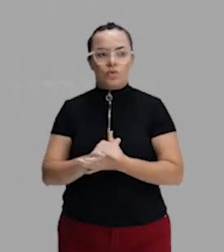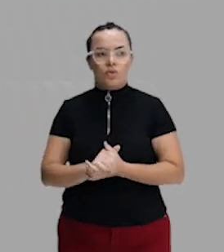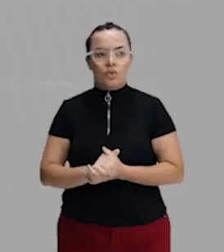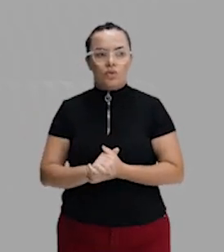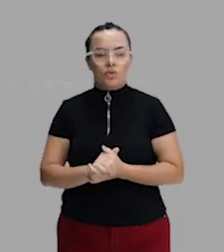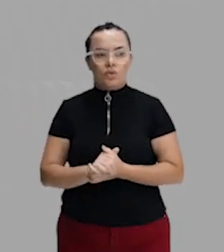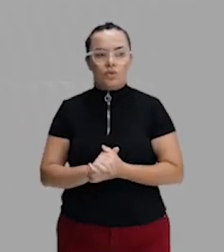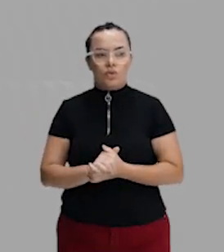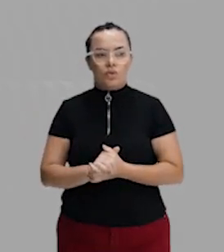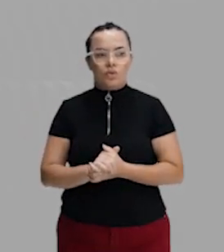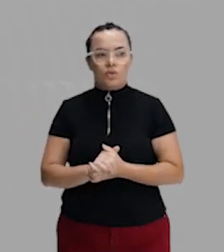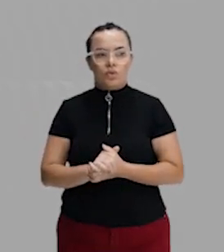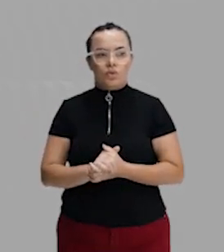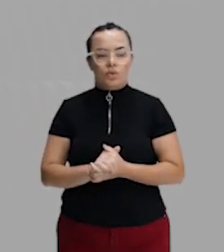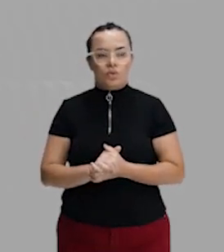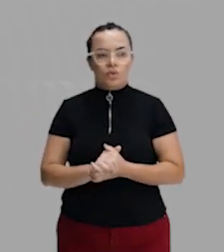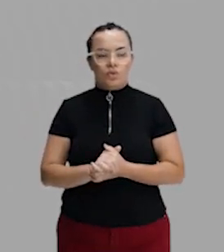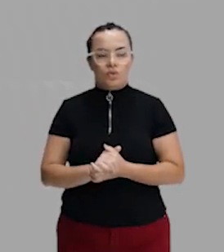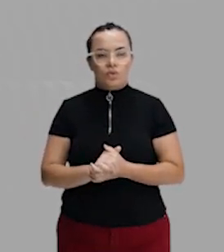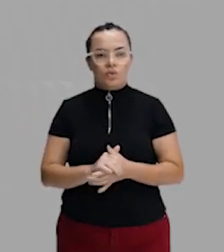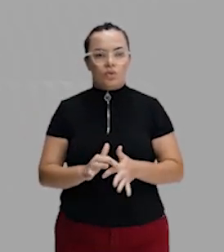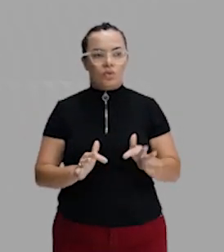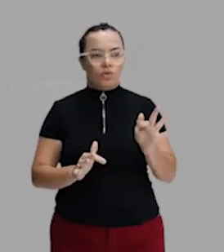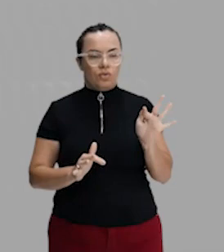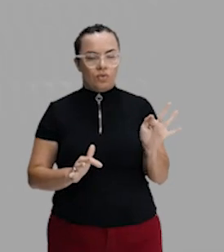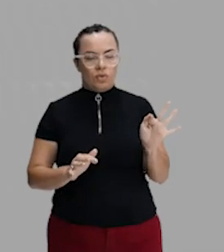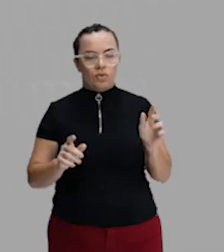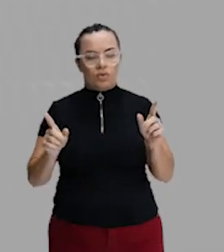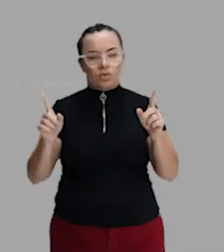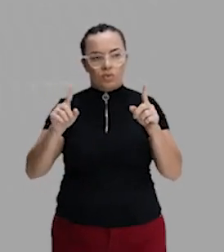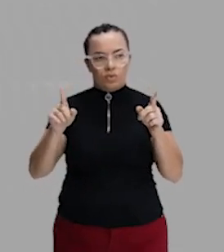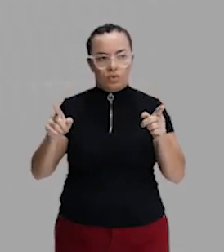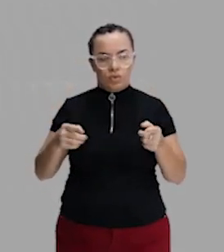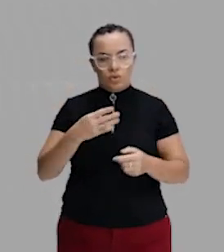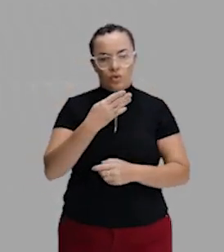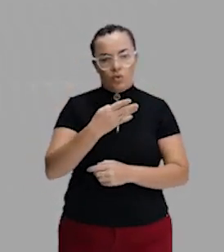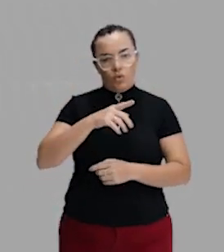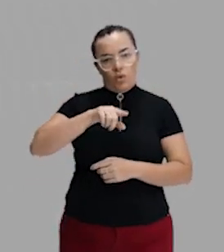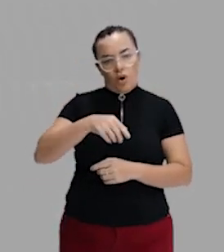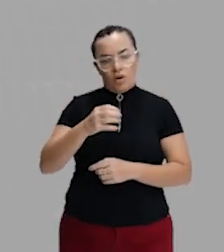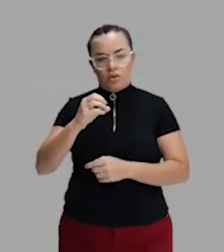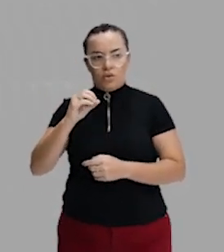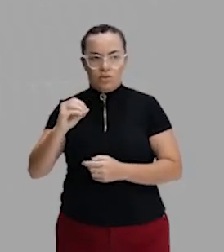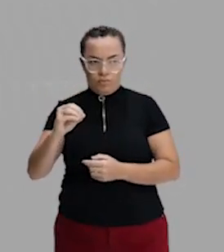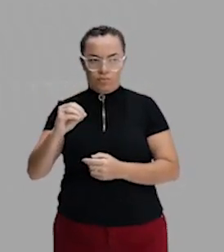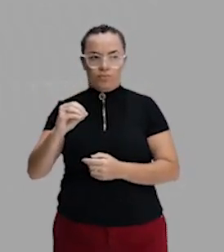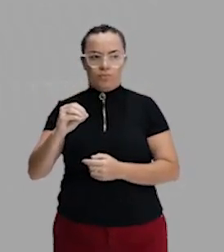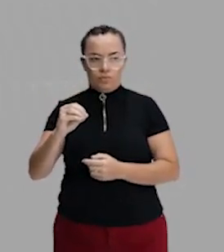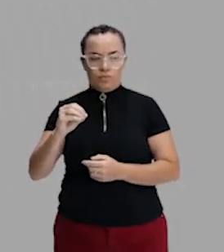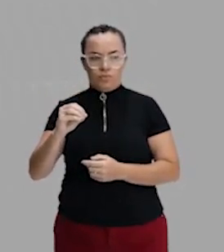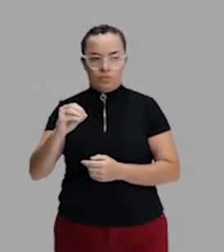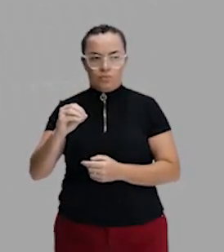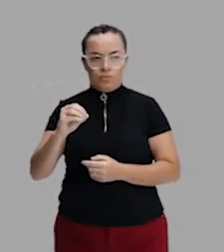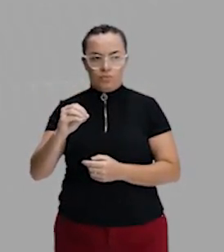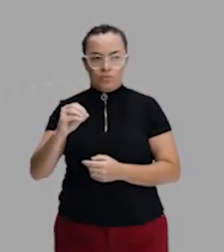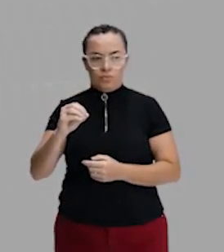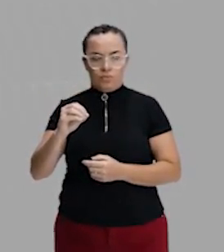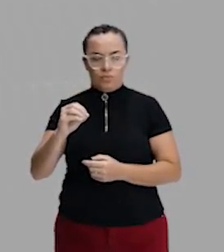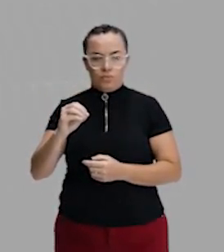tem coordenada 4 e 0. Ele pediu. O meu